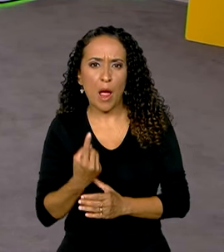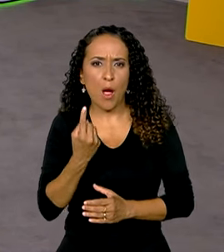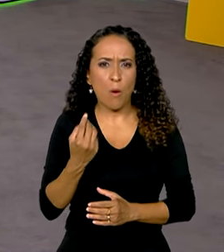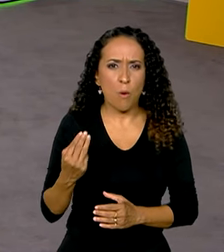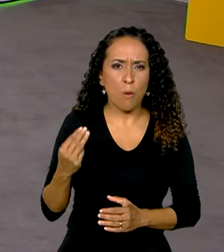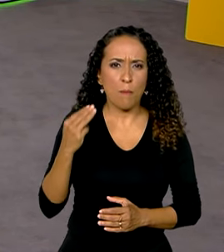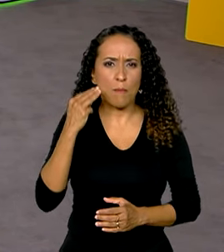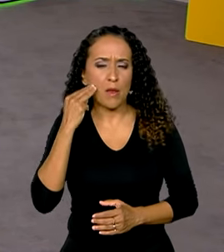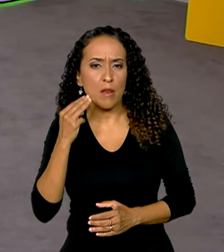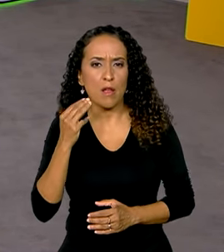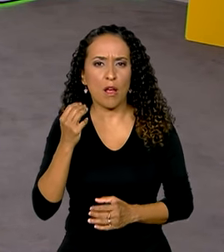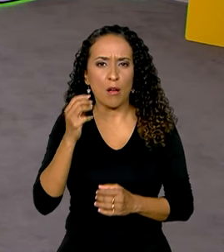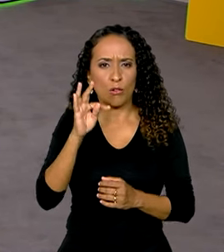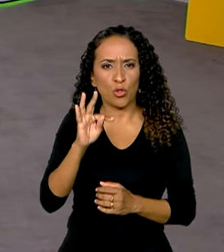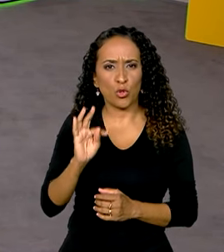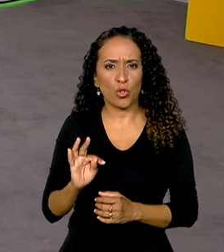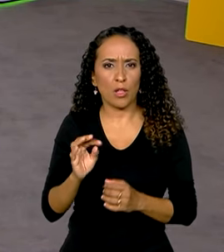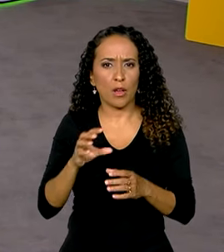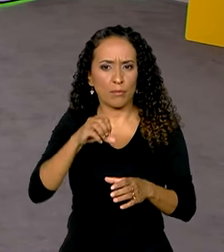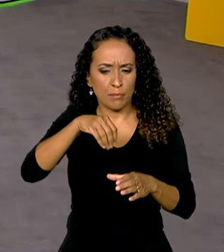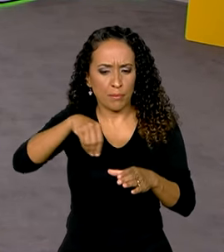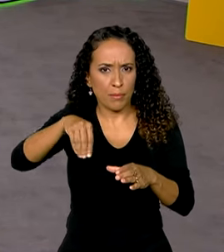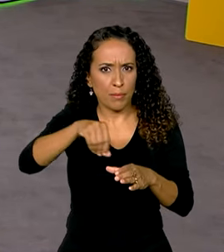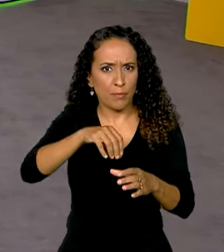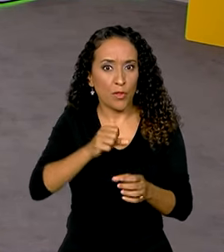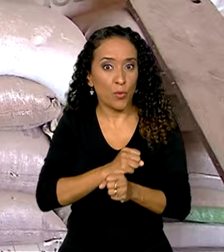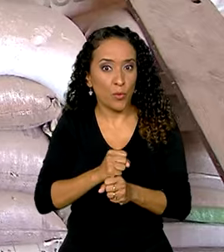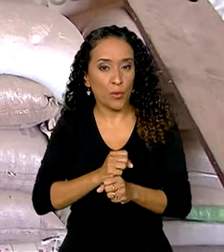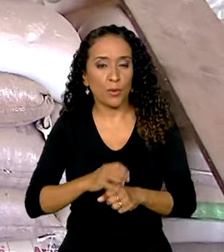de toneladas de fertilizantes por ano.